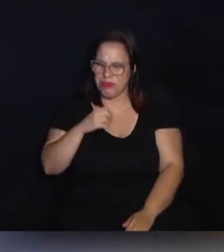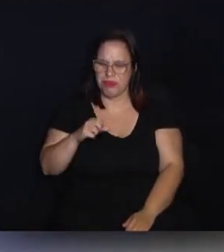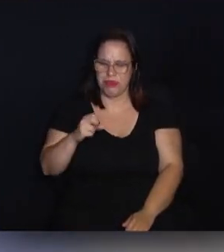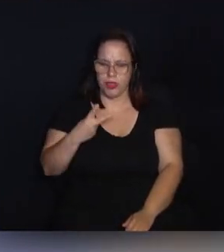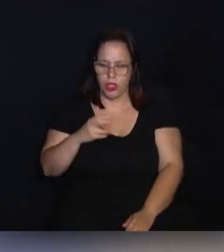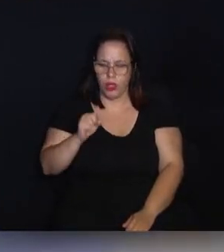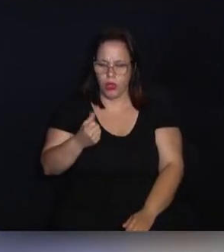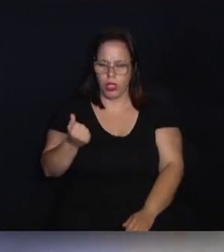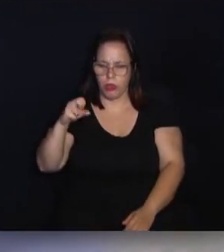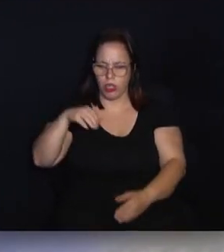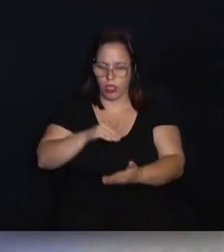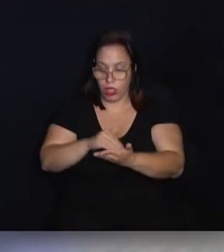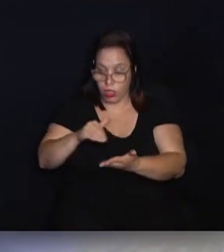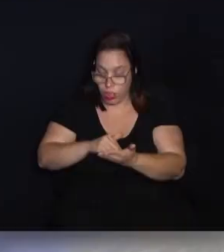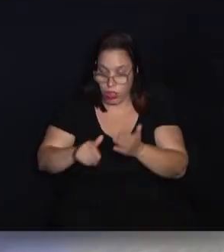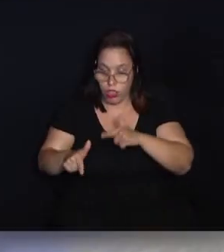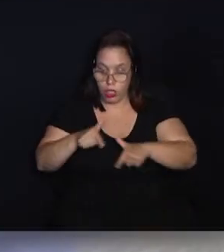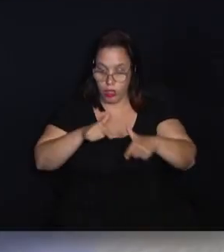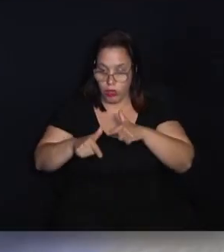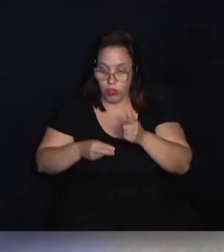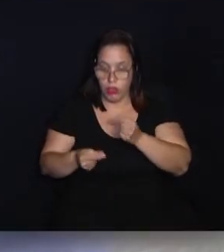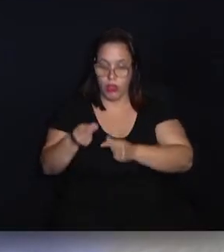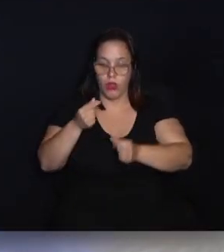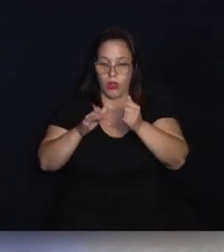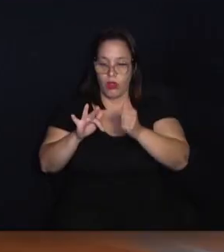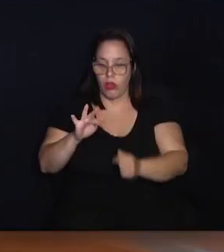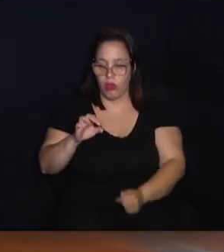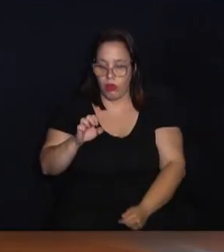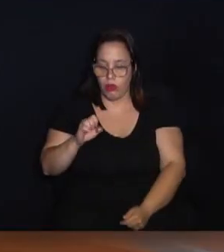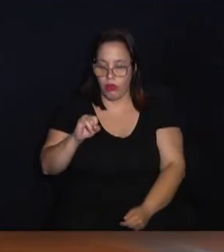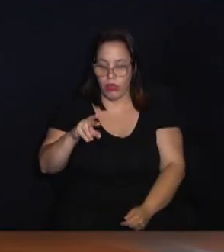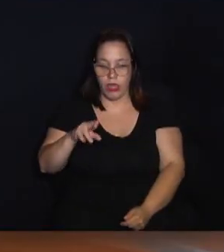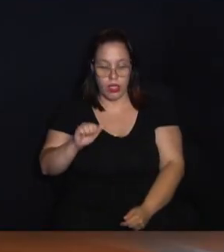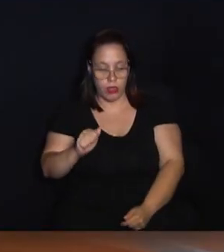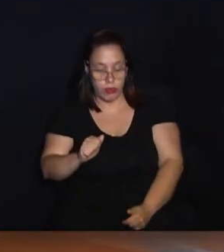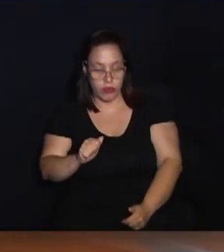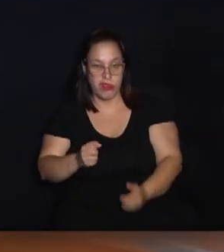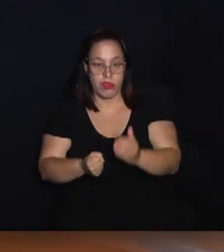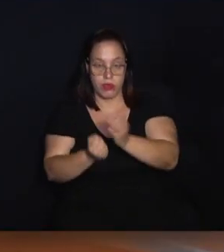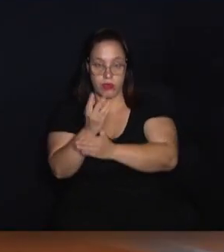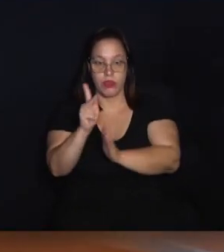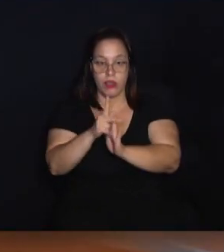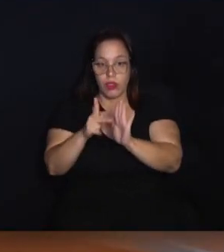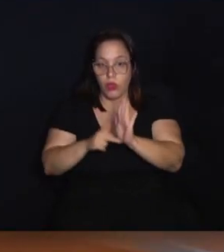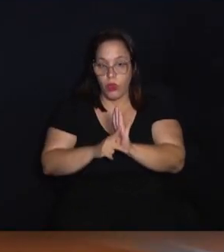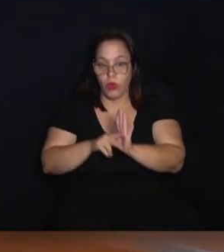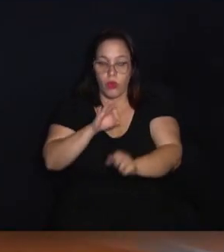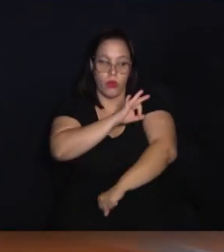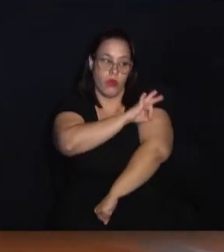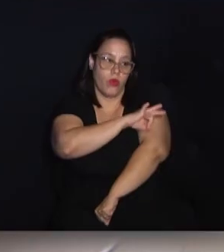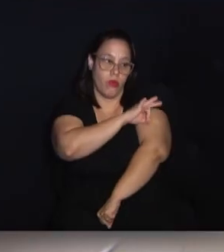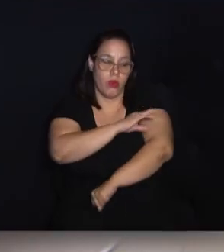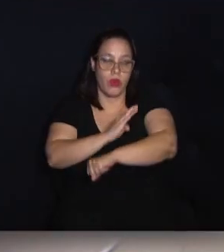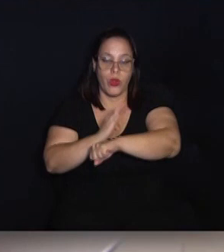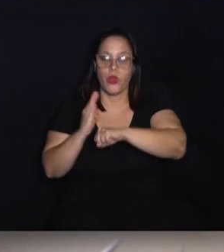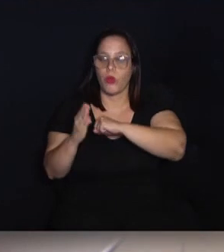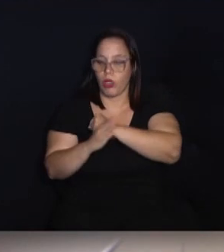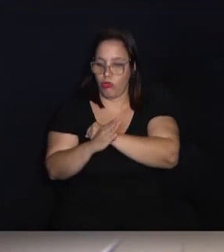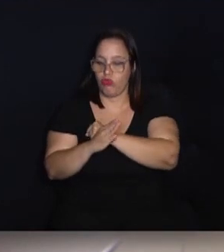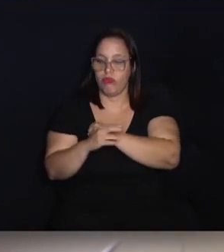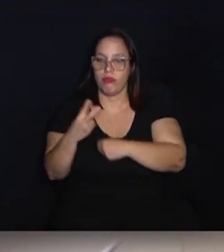Renda, onde aumentou as feiras da economia solidária e criou o programa Prefeitura nos Bairros.